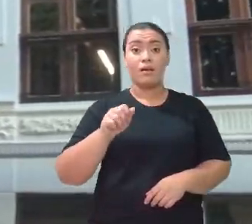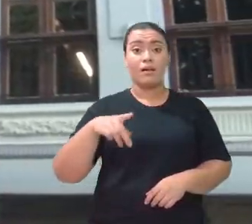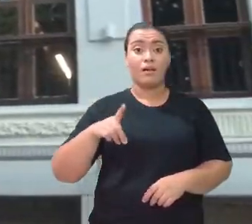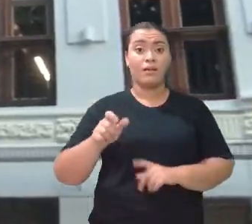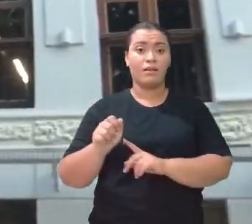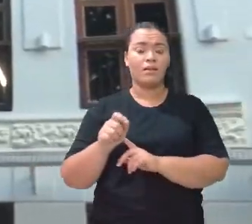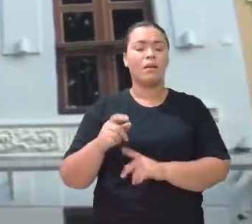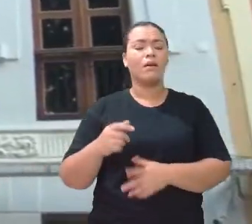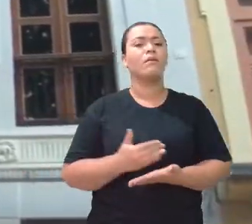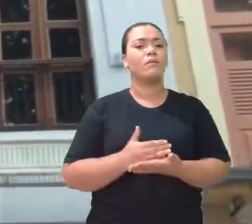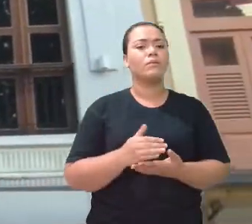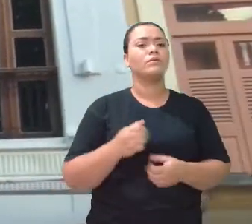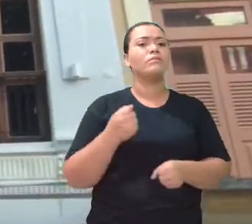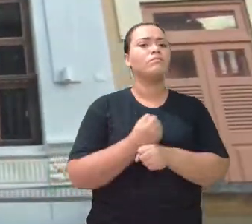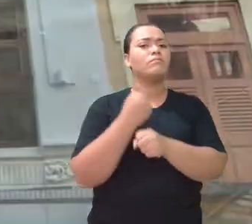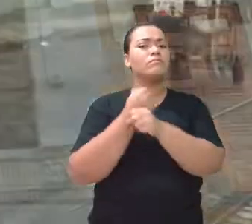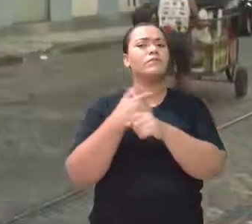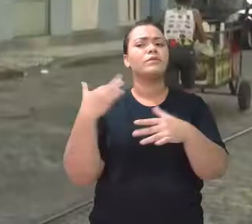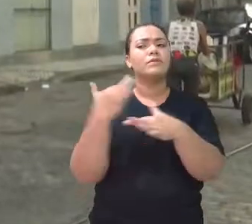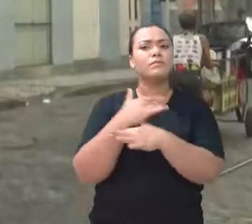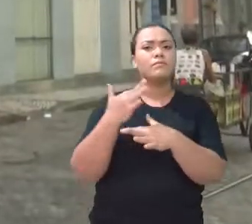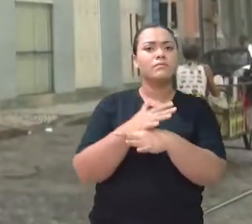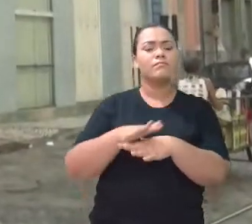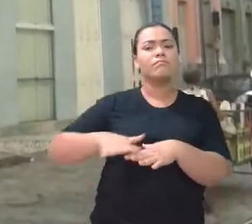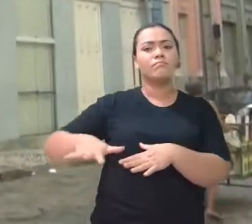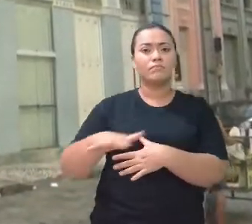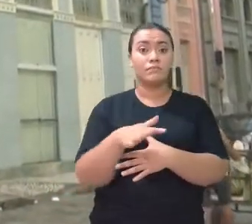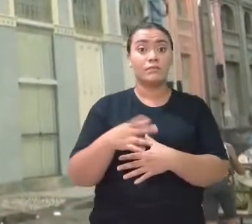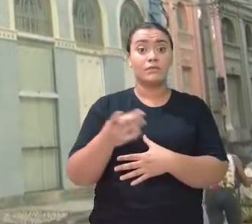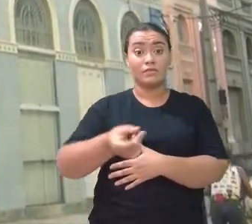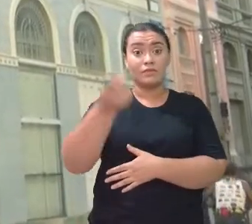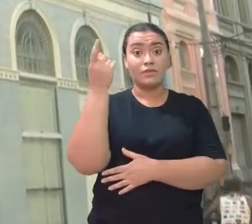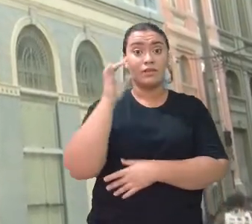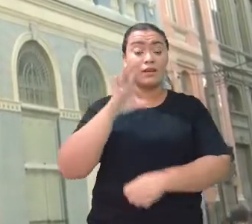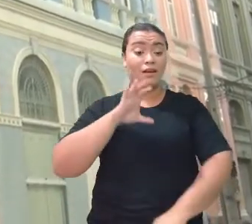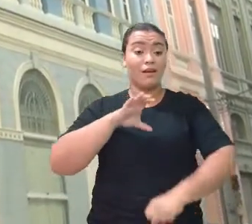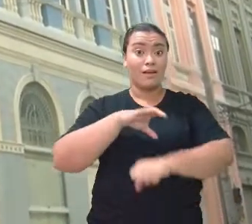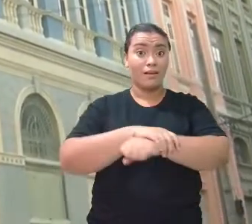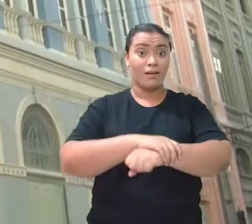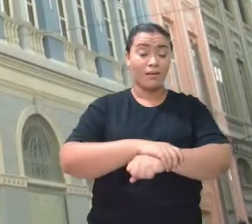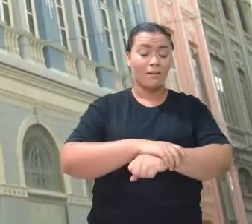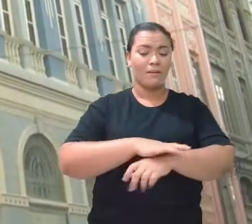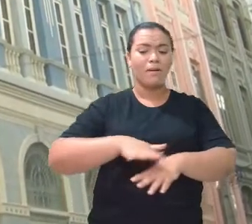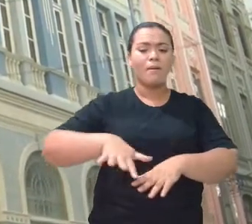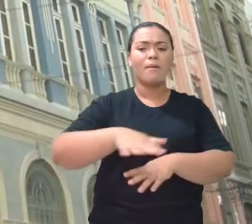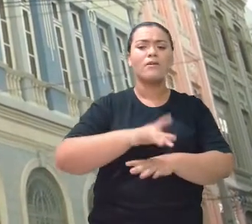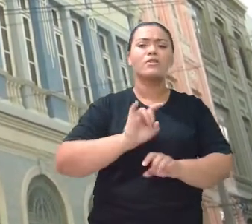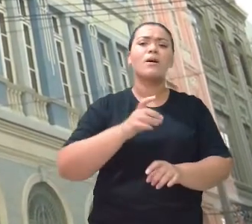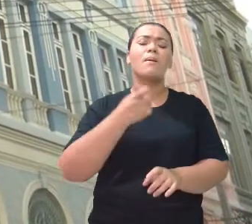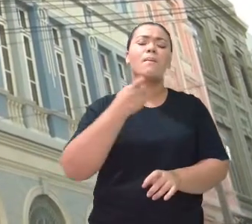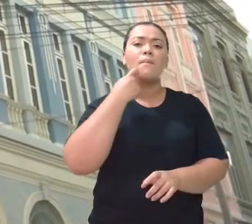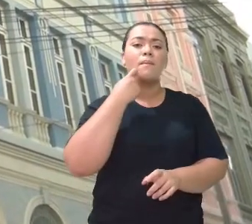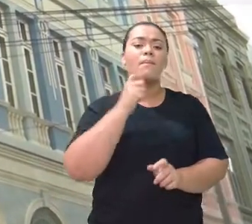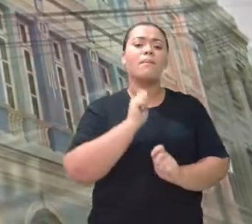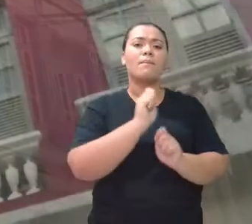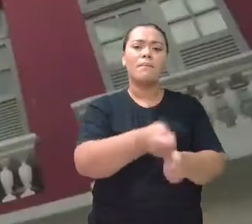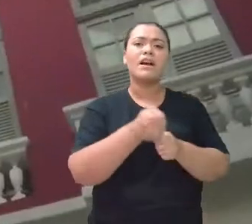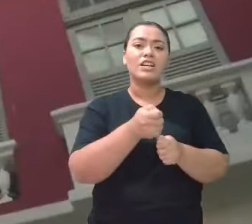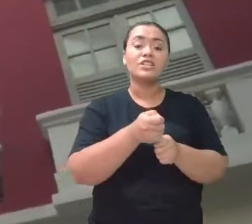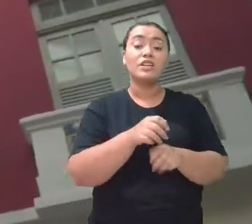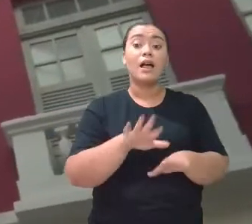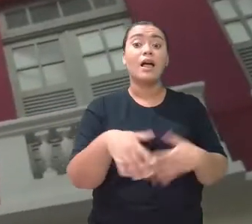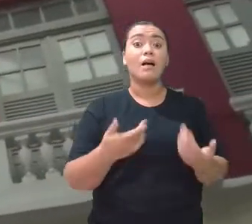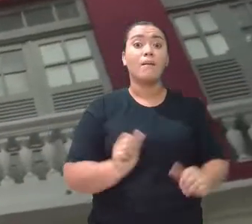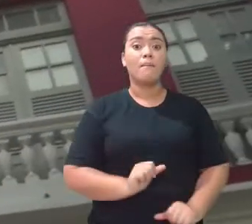modernizar, a se urbanizar a cidade, que antes era colônia de pescadores e agora se tornava